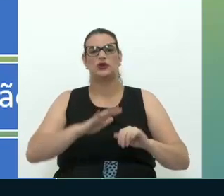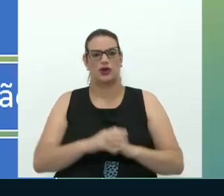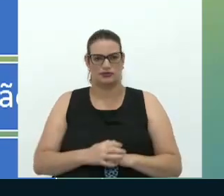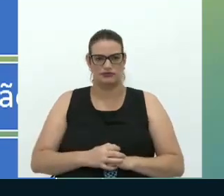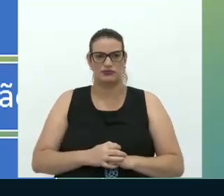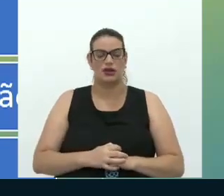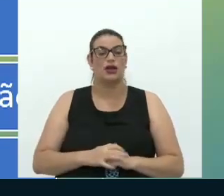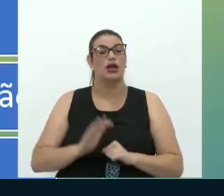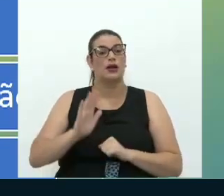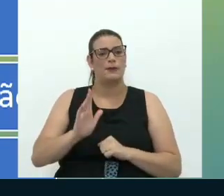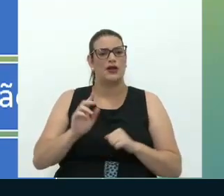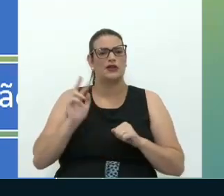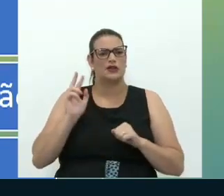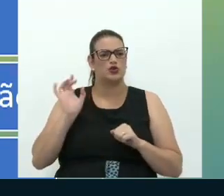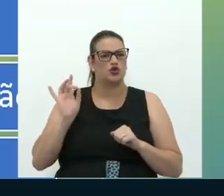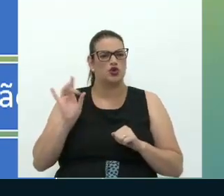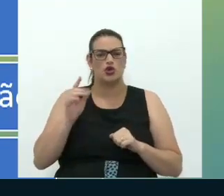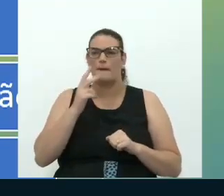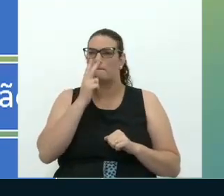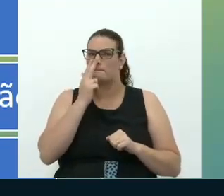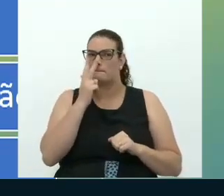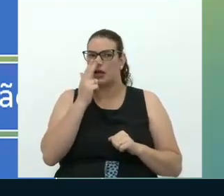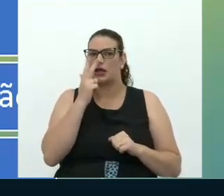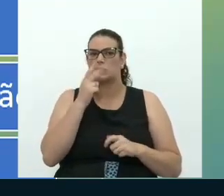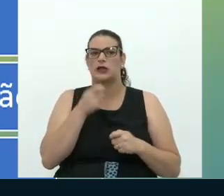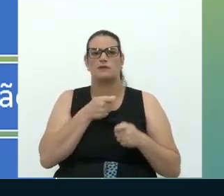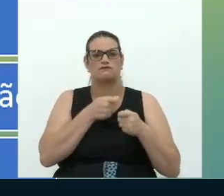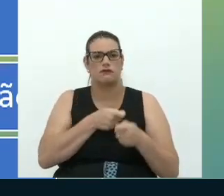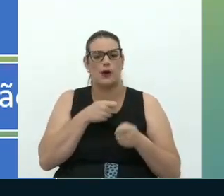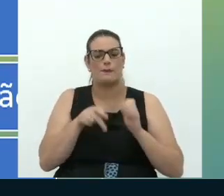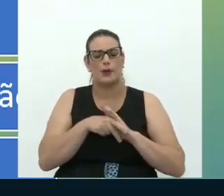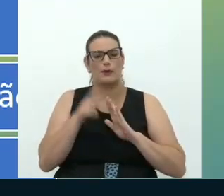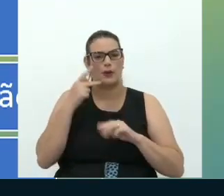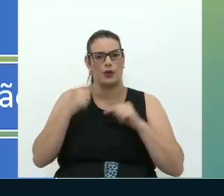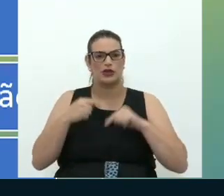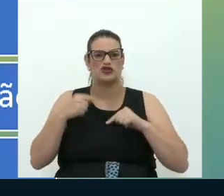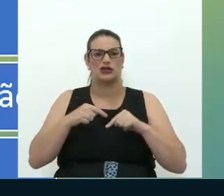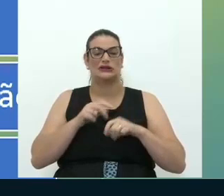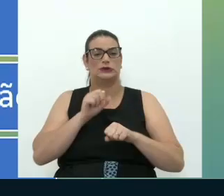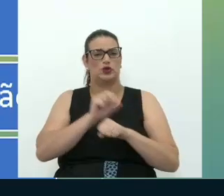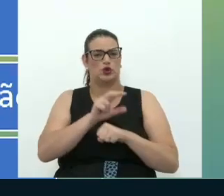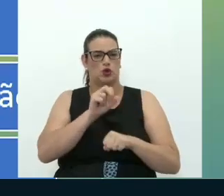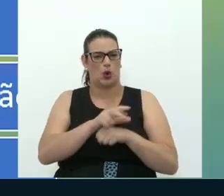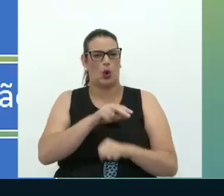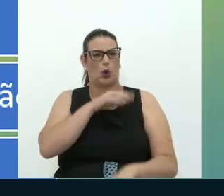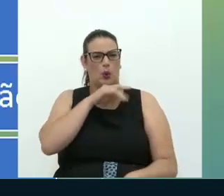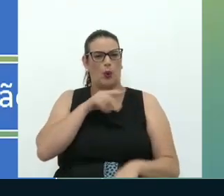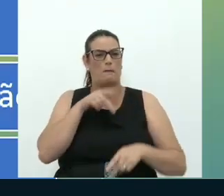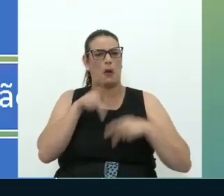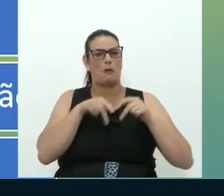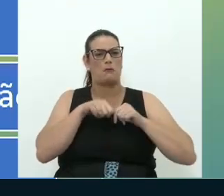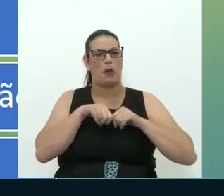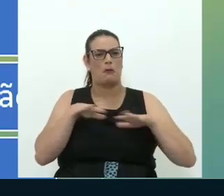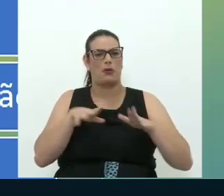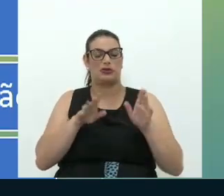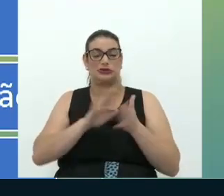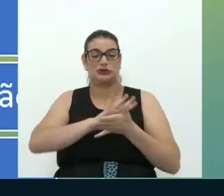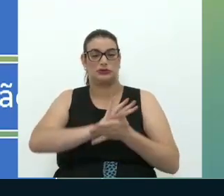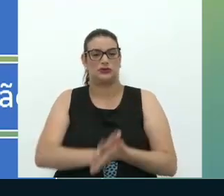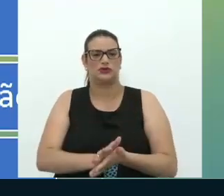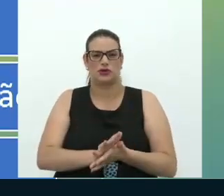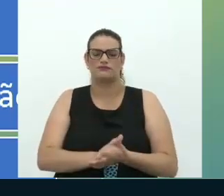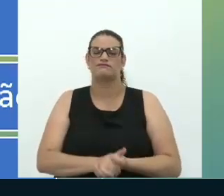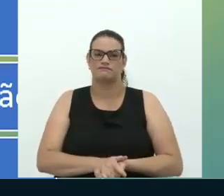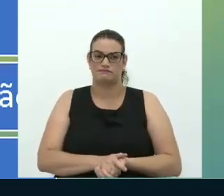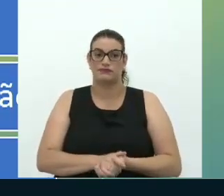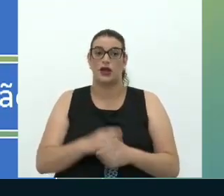só daquela tendência conflitiva da política atual da política to da polarização aquela que destrói a